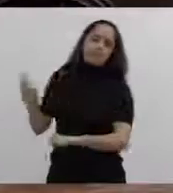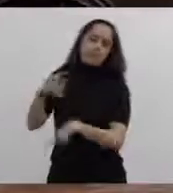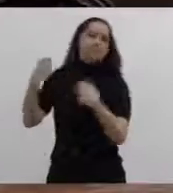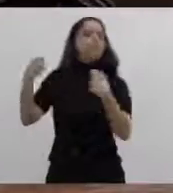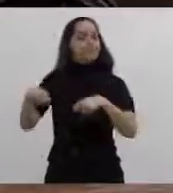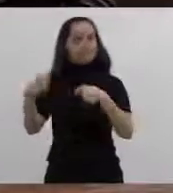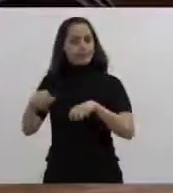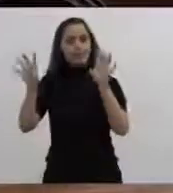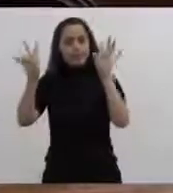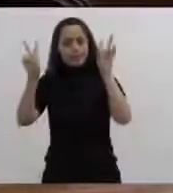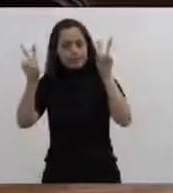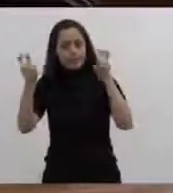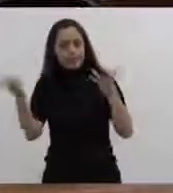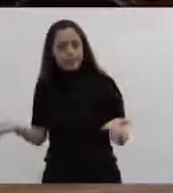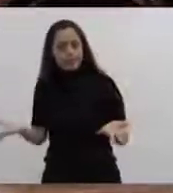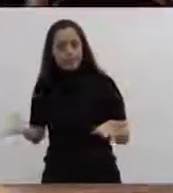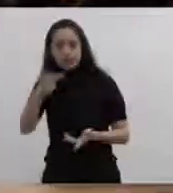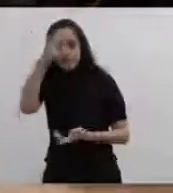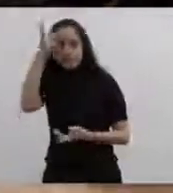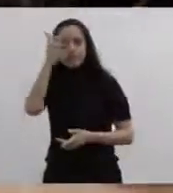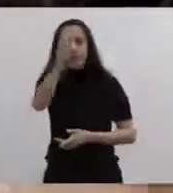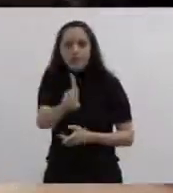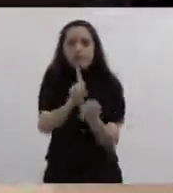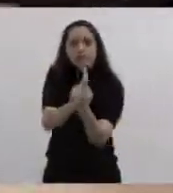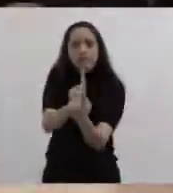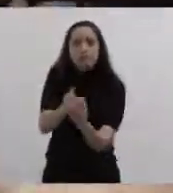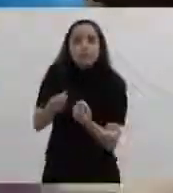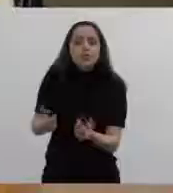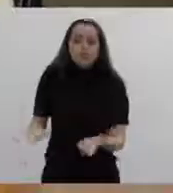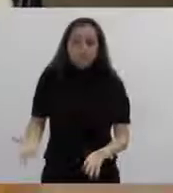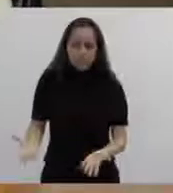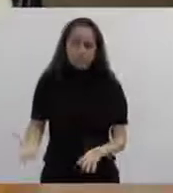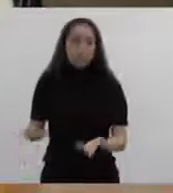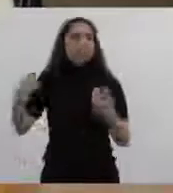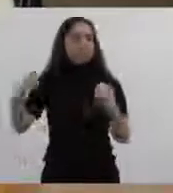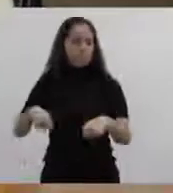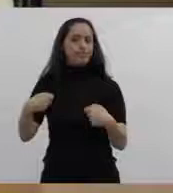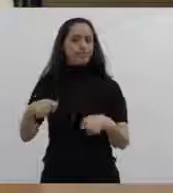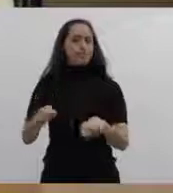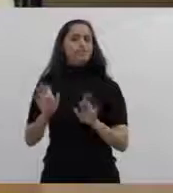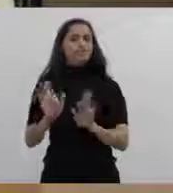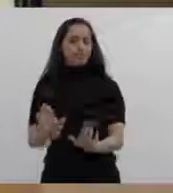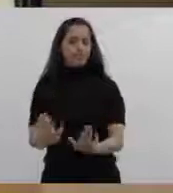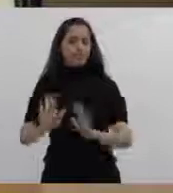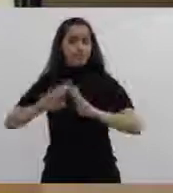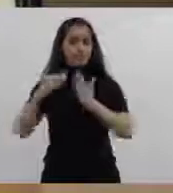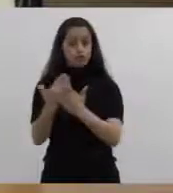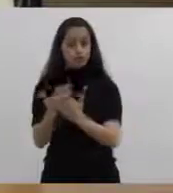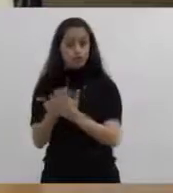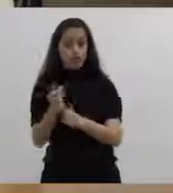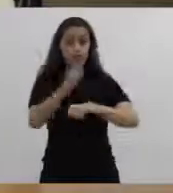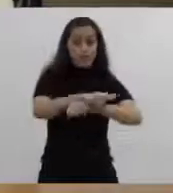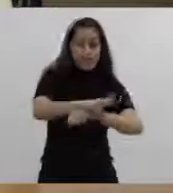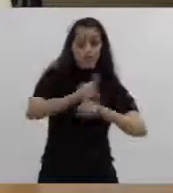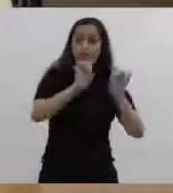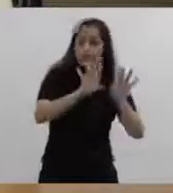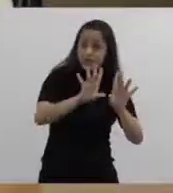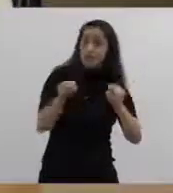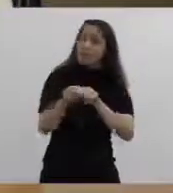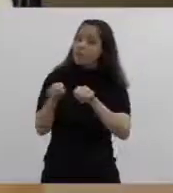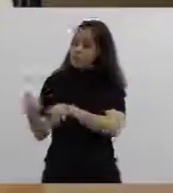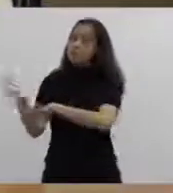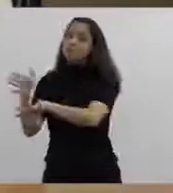professor. Para tanto, temos o professorado da educação especial, que forma docentes para trabalharem na